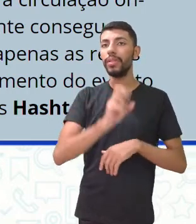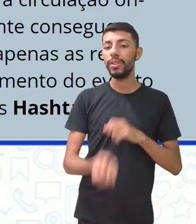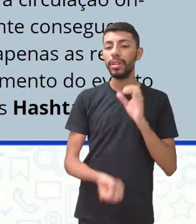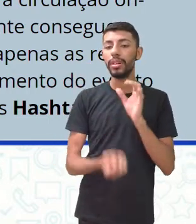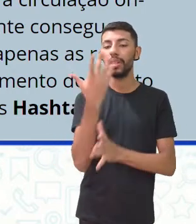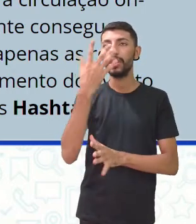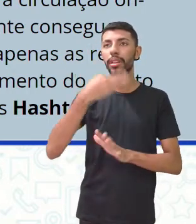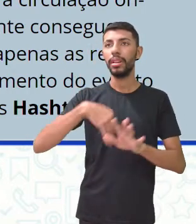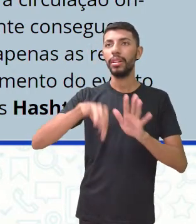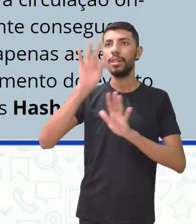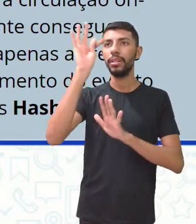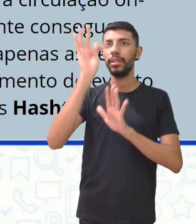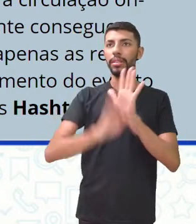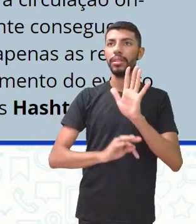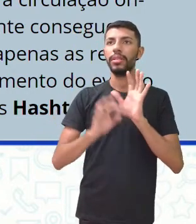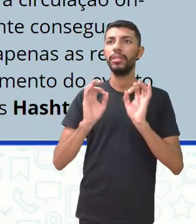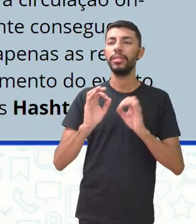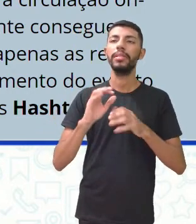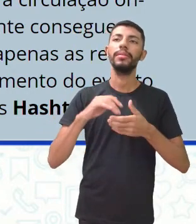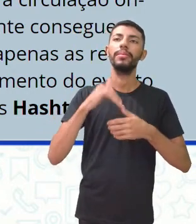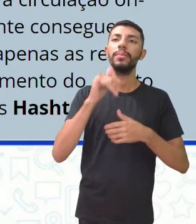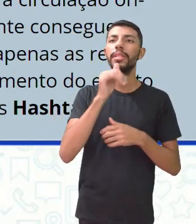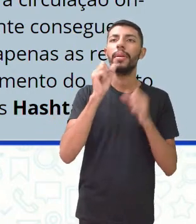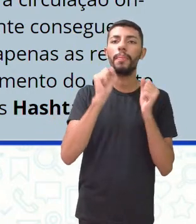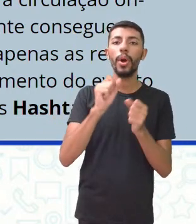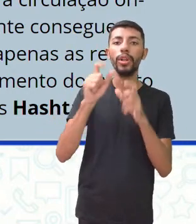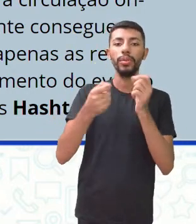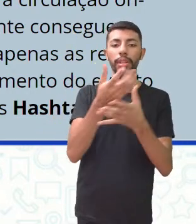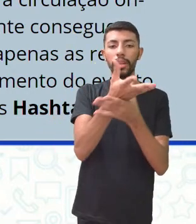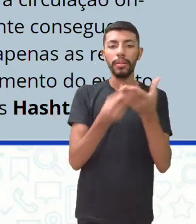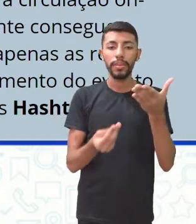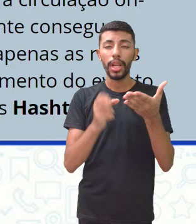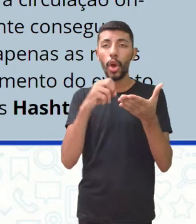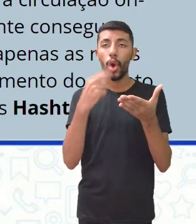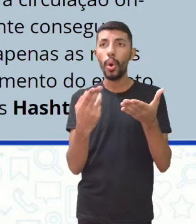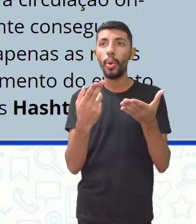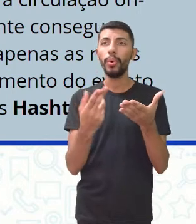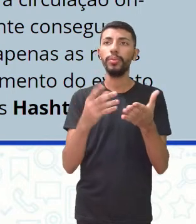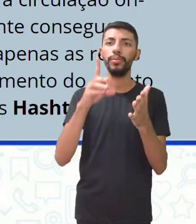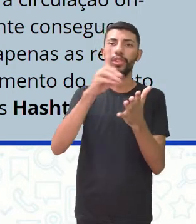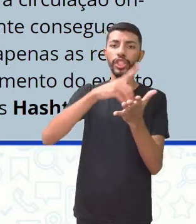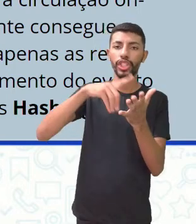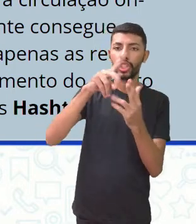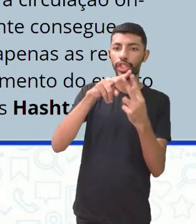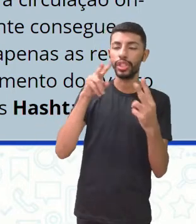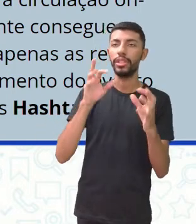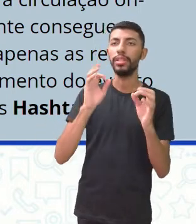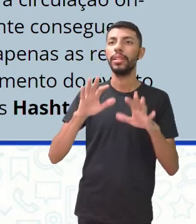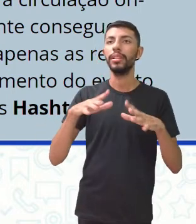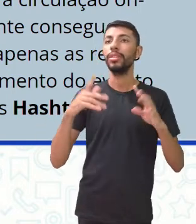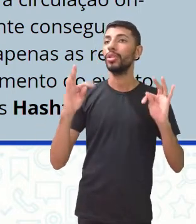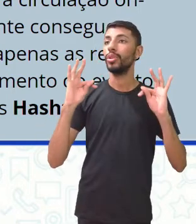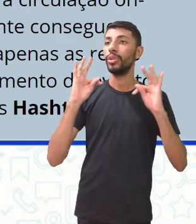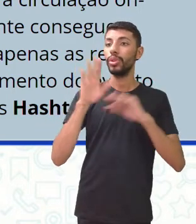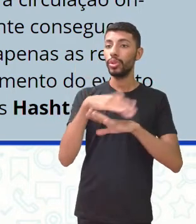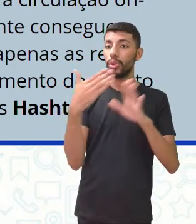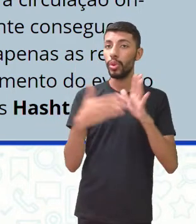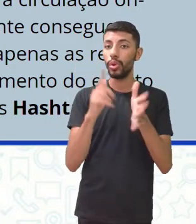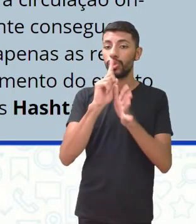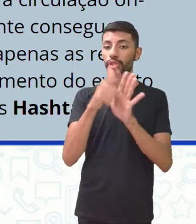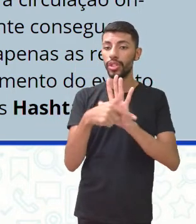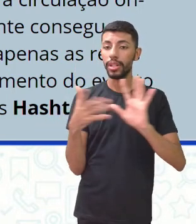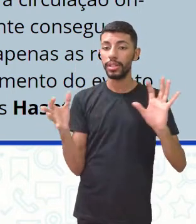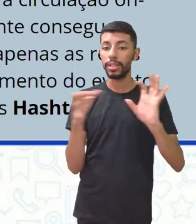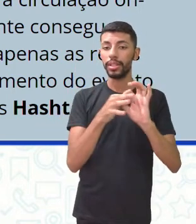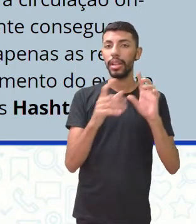Ela pode ser impressa, como é o mais comum, e pode ser também digital. Afinal, todos os gêneros se transportaram para o digital, né?